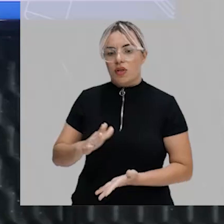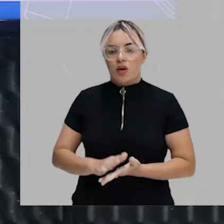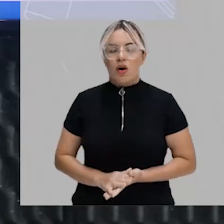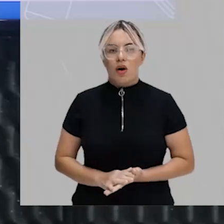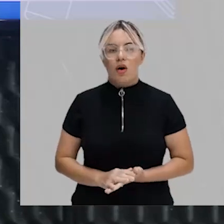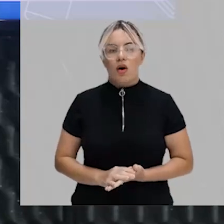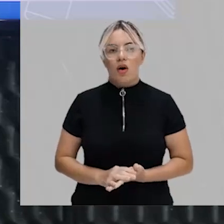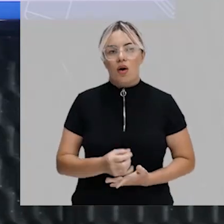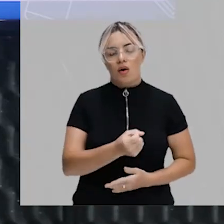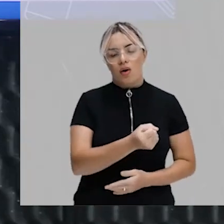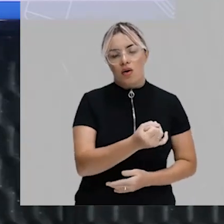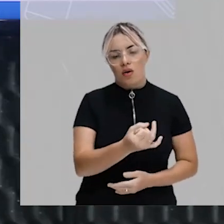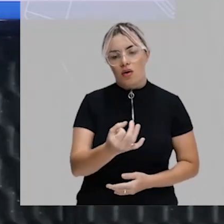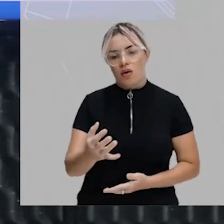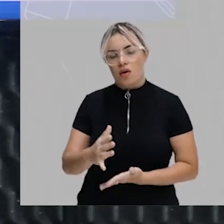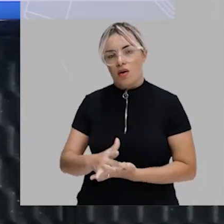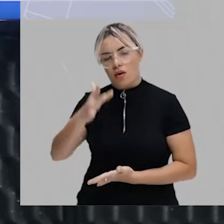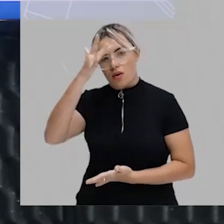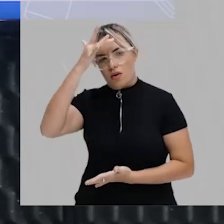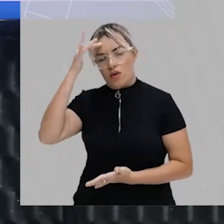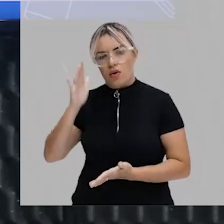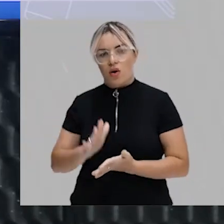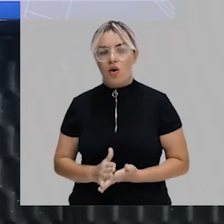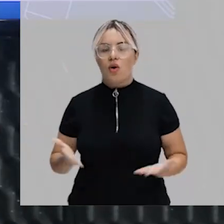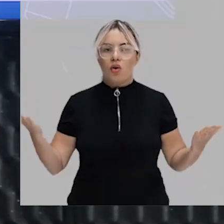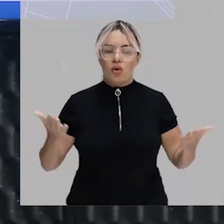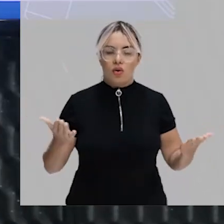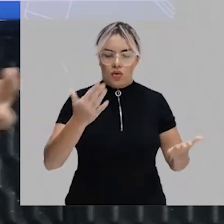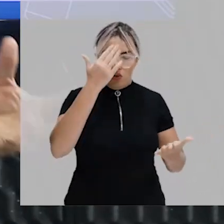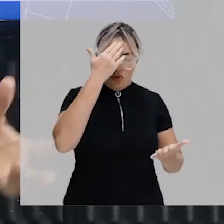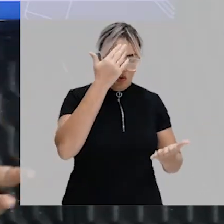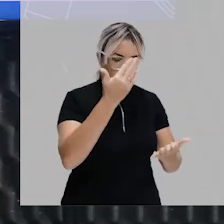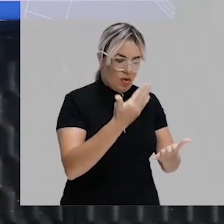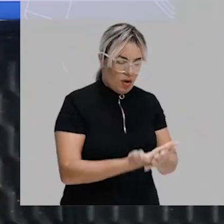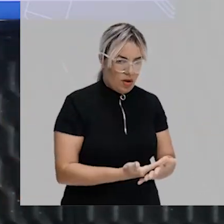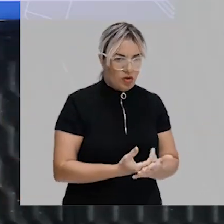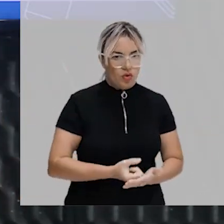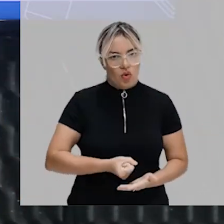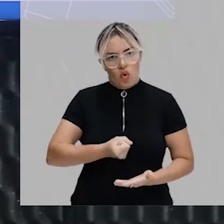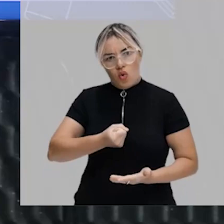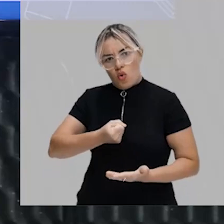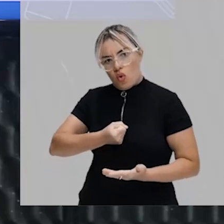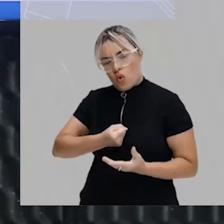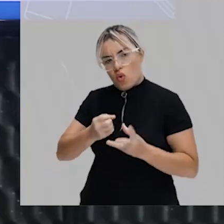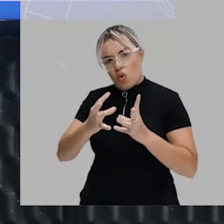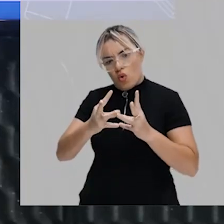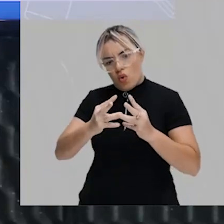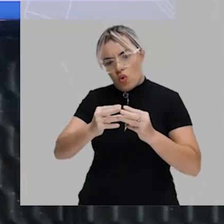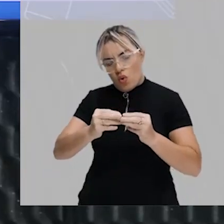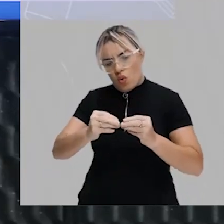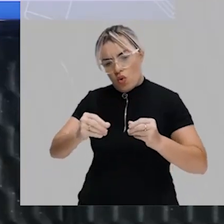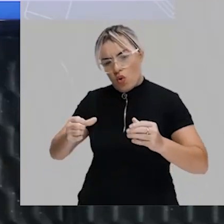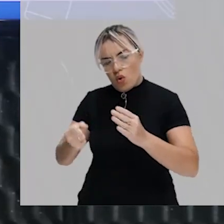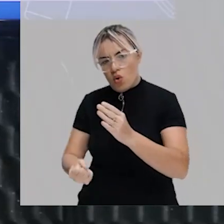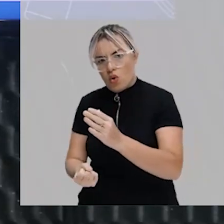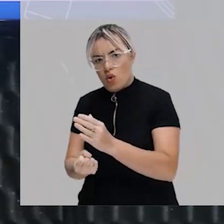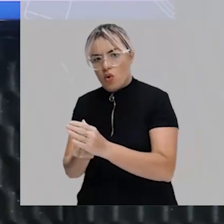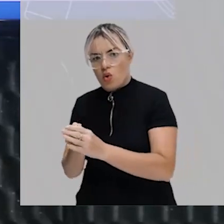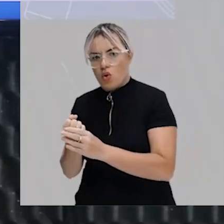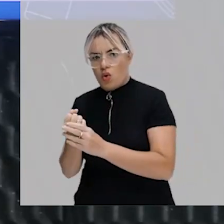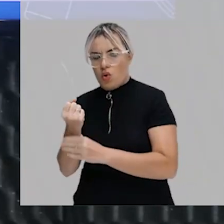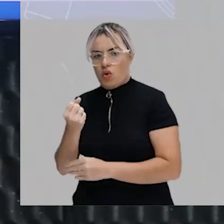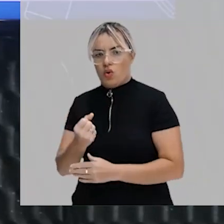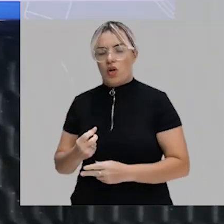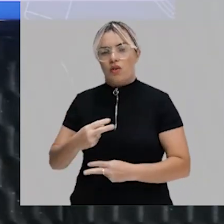pessoas atualmente não acreditam, por exemplo, que um resto de fezes poderia originar aqueles insetos que ali